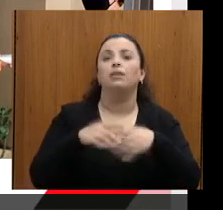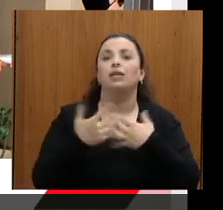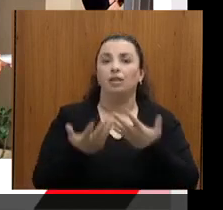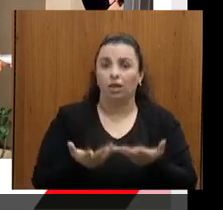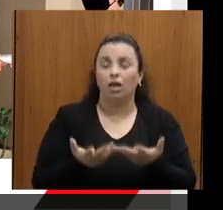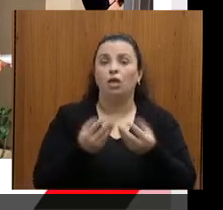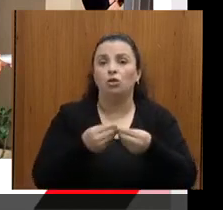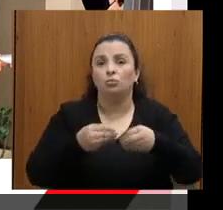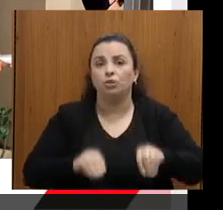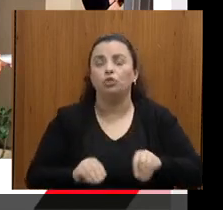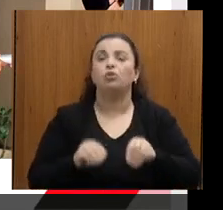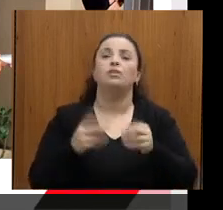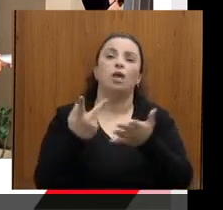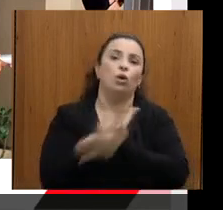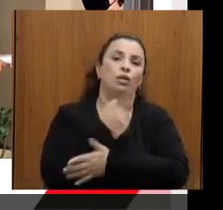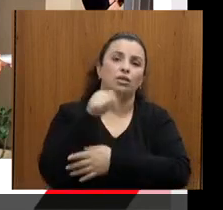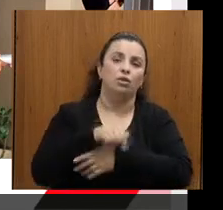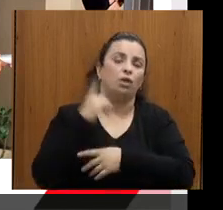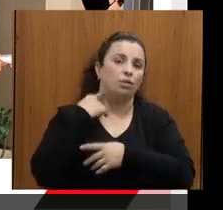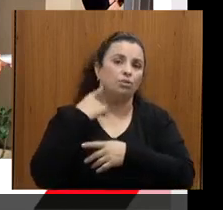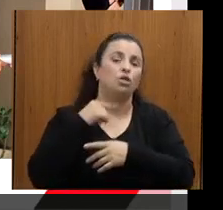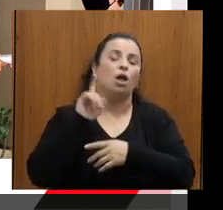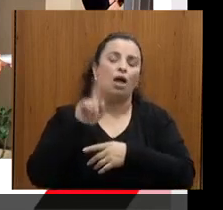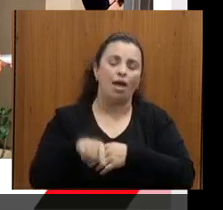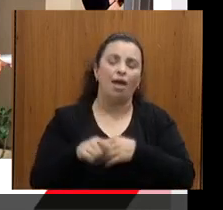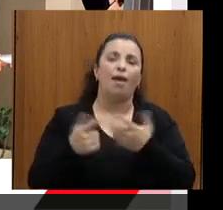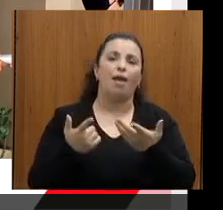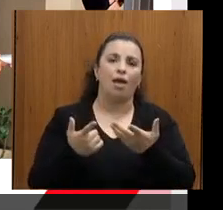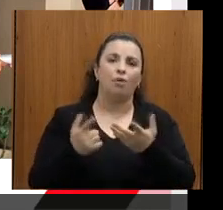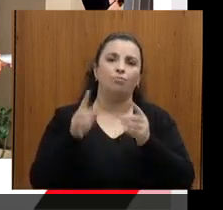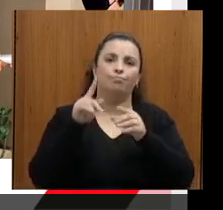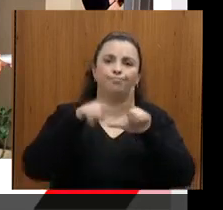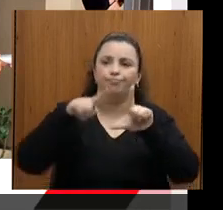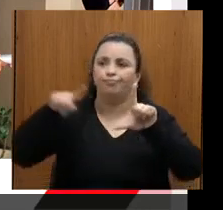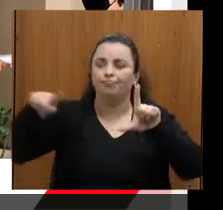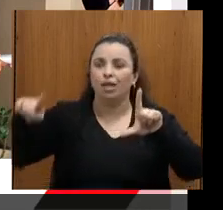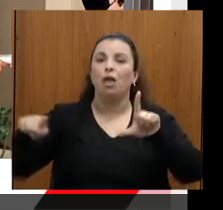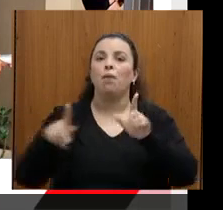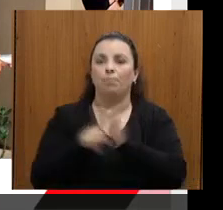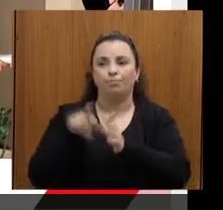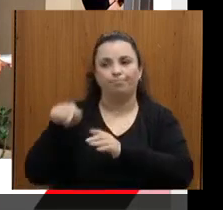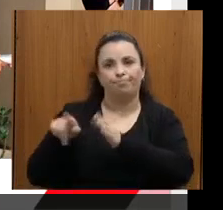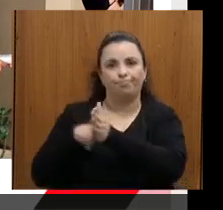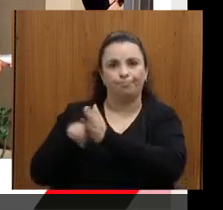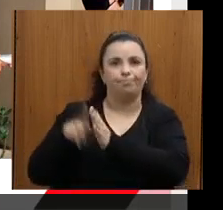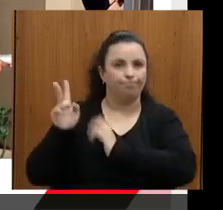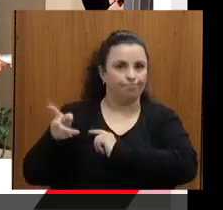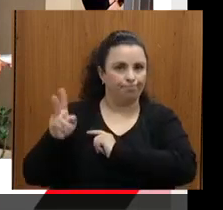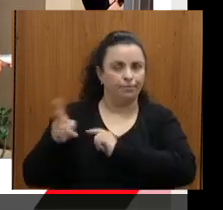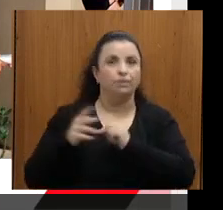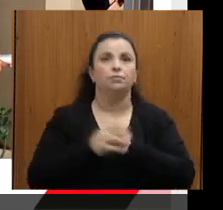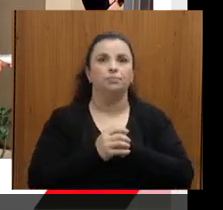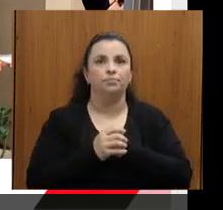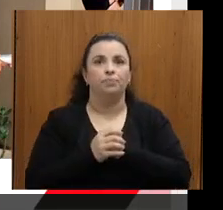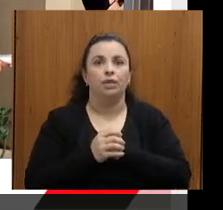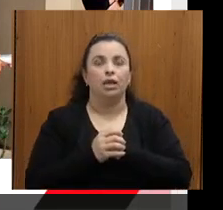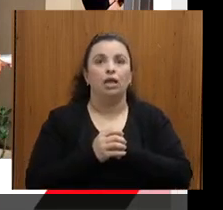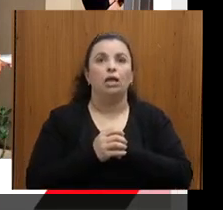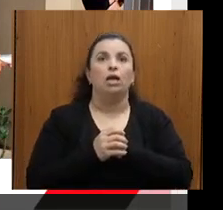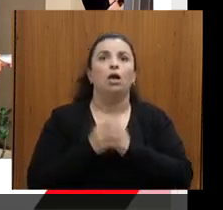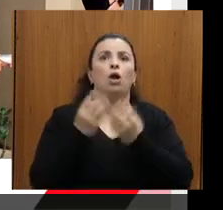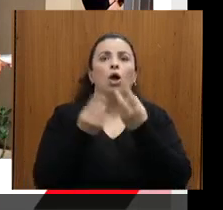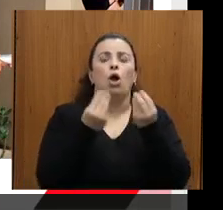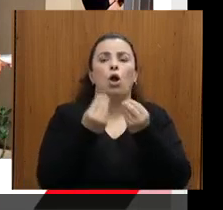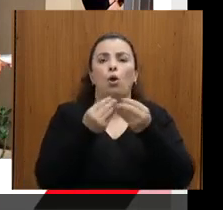Gerais, que é uma série estatística também publicada pela Fundação. A realização da pesquisa de impacto sobre os trabalhos da Guarda Civil